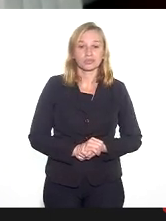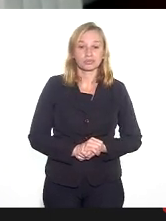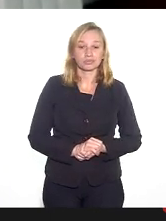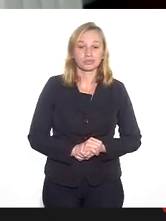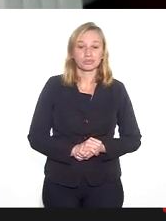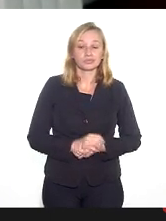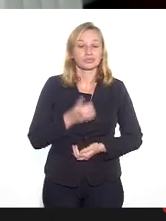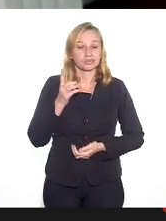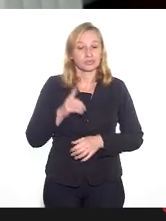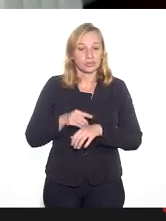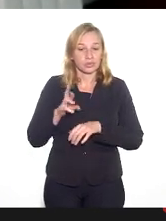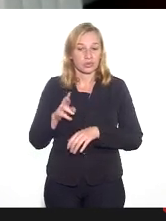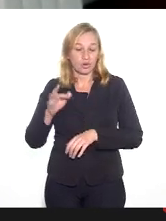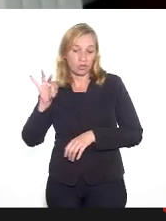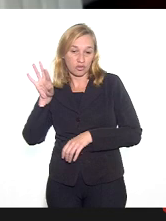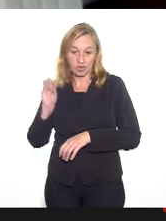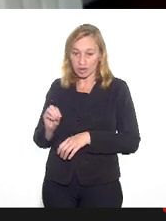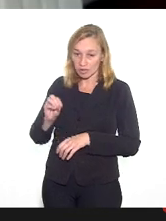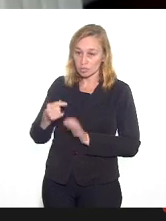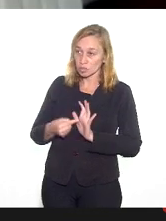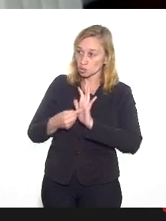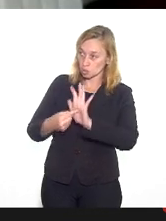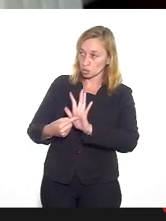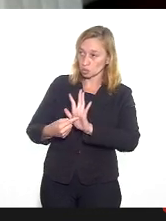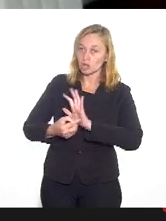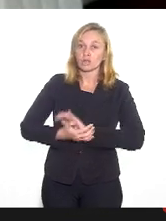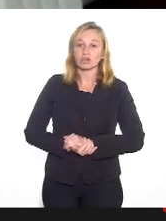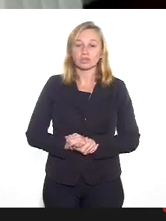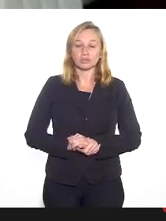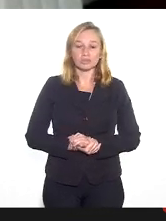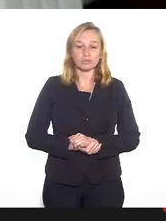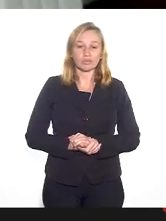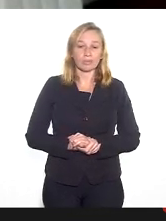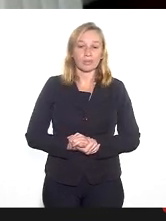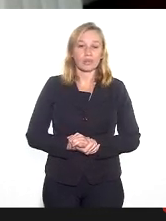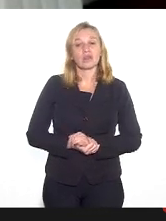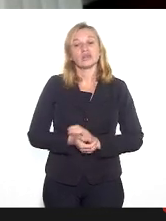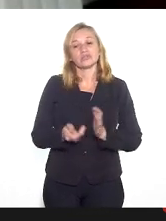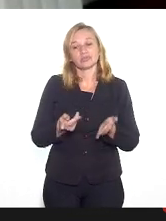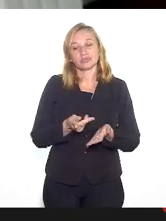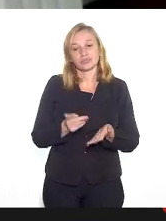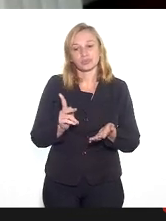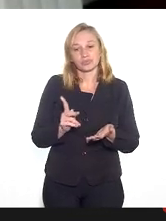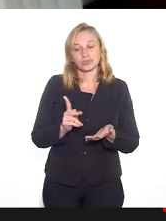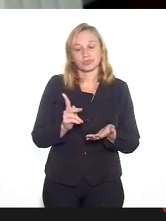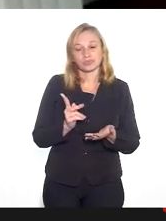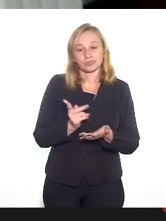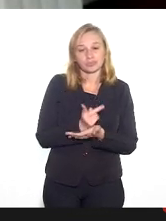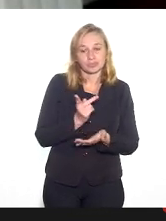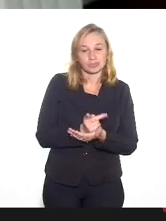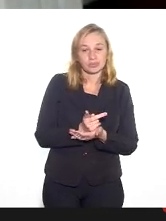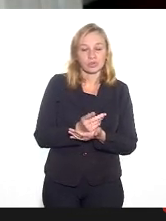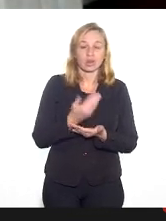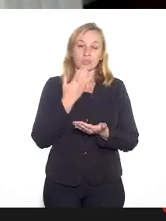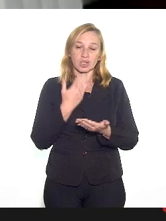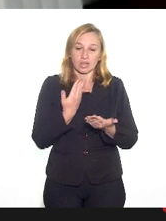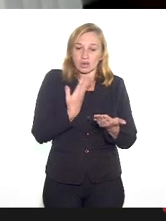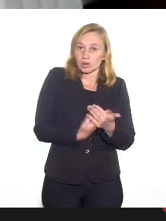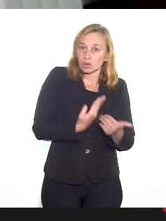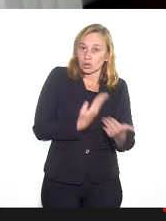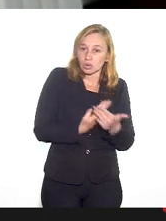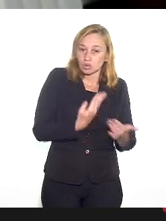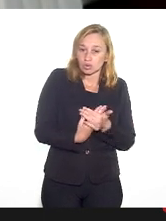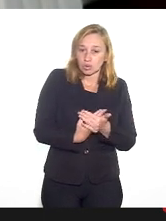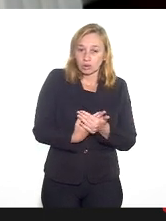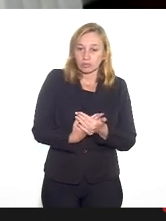e o doutor Flávio Willemann identificaram essa singularidade e encomendaram esse estudo. Eu